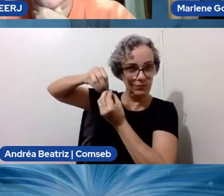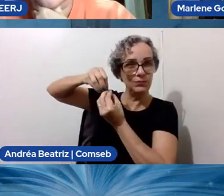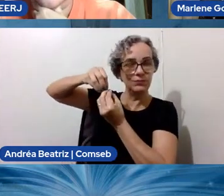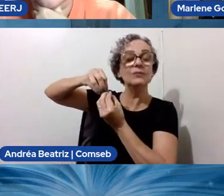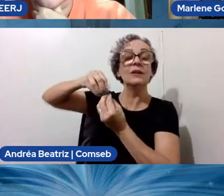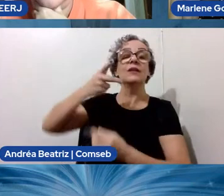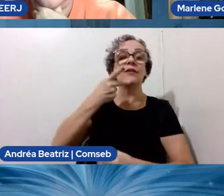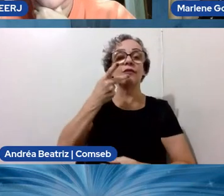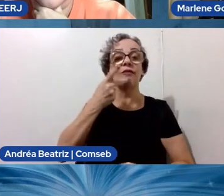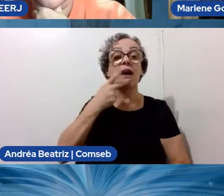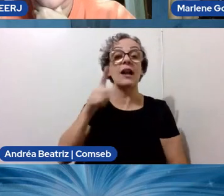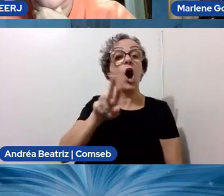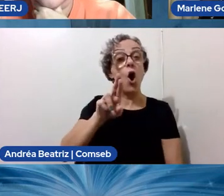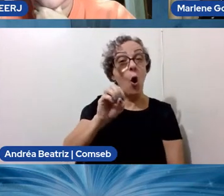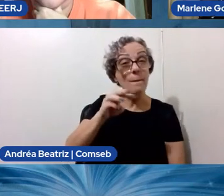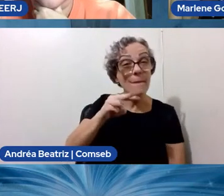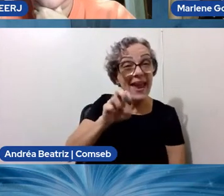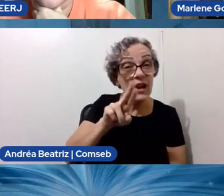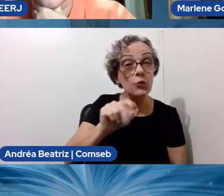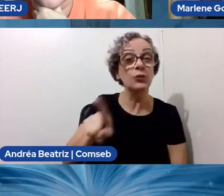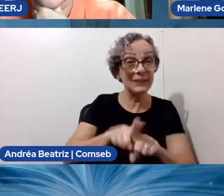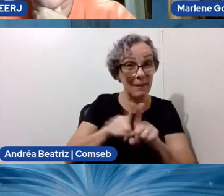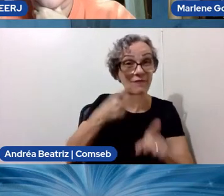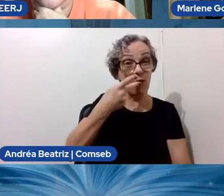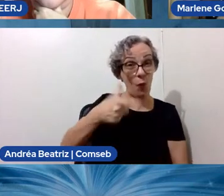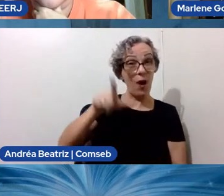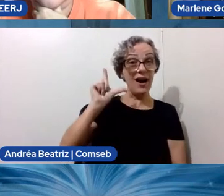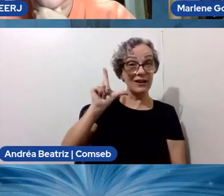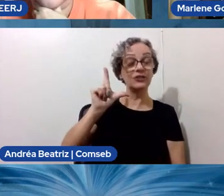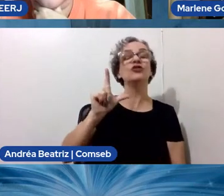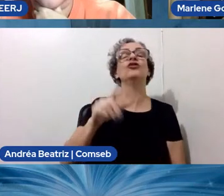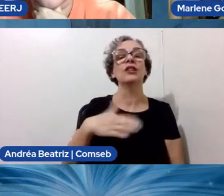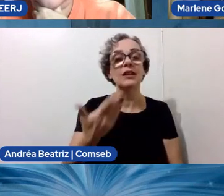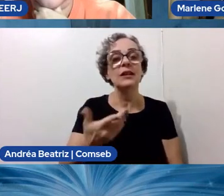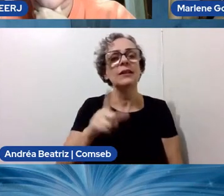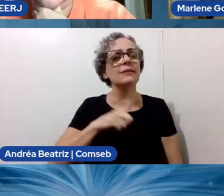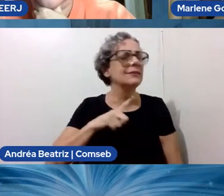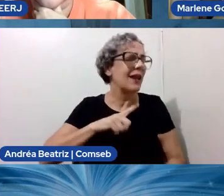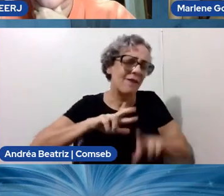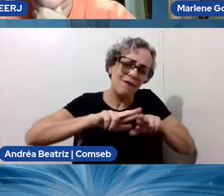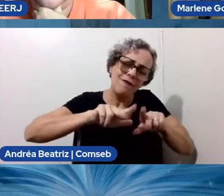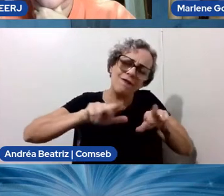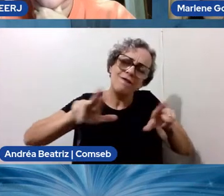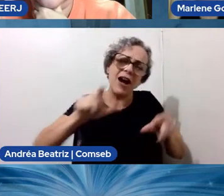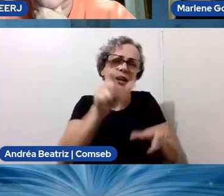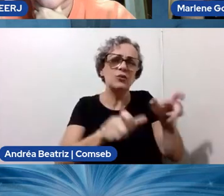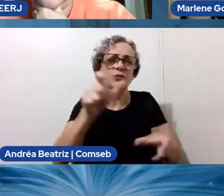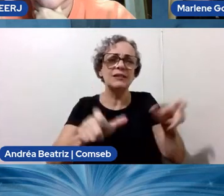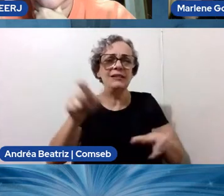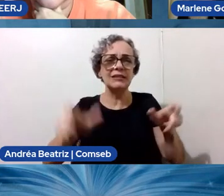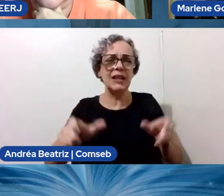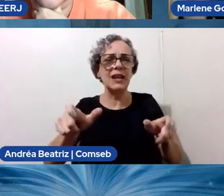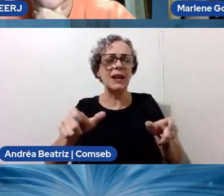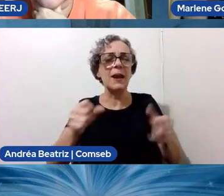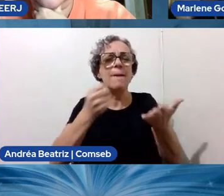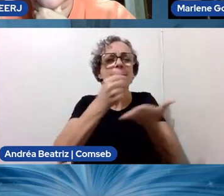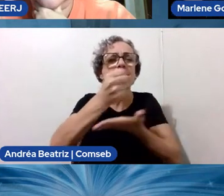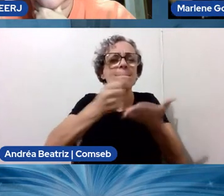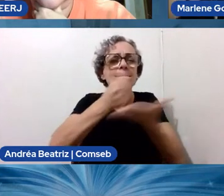isso, na verdade, existe para os seres elementares, orgânicos, né? Imagine que isso possa acontecer pensando